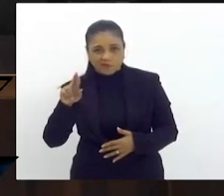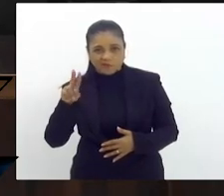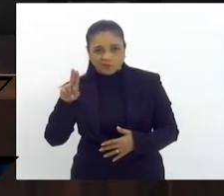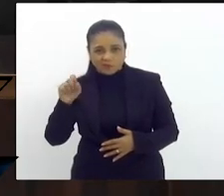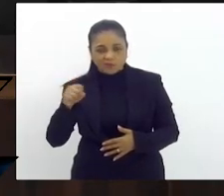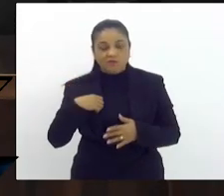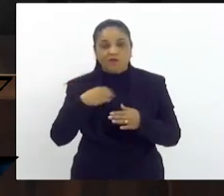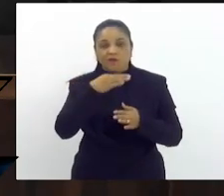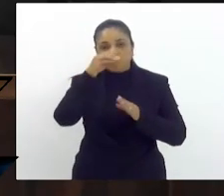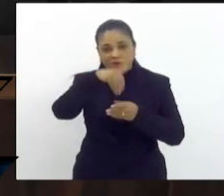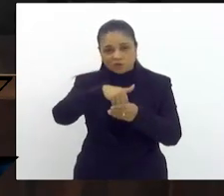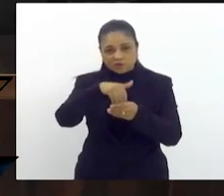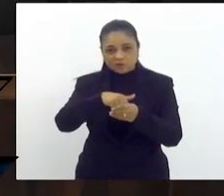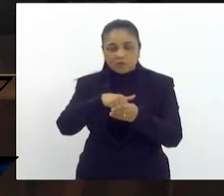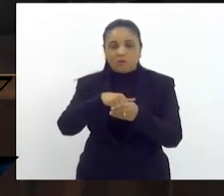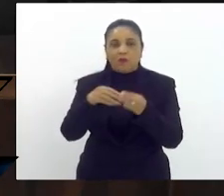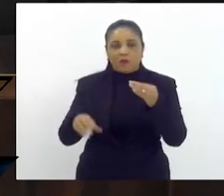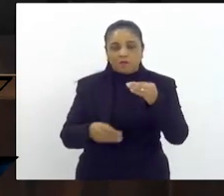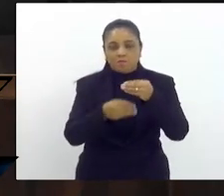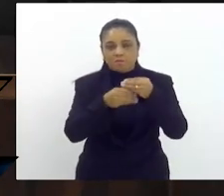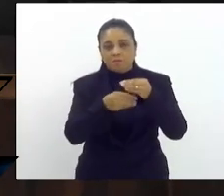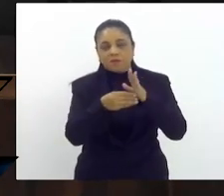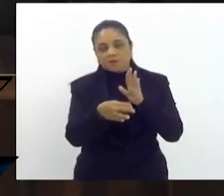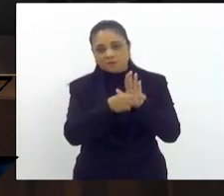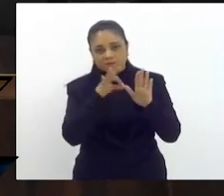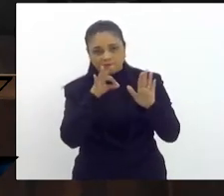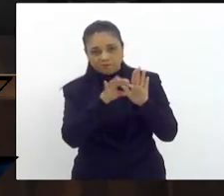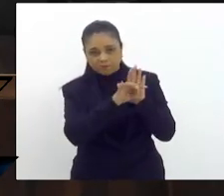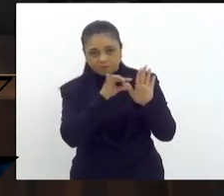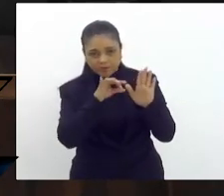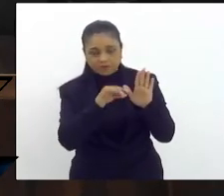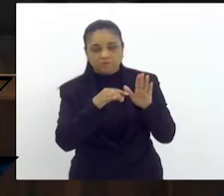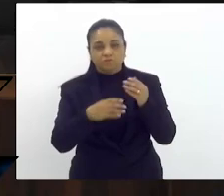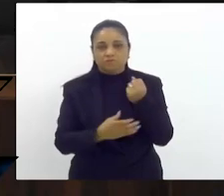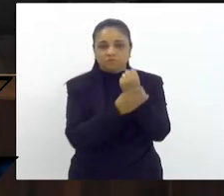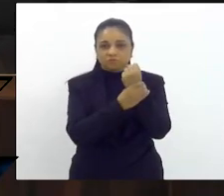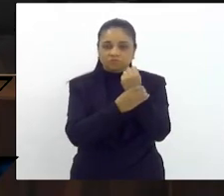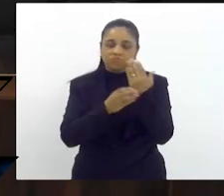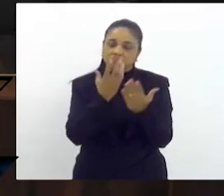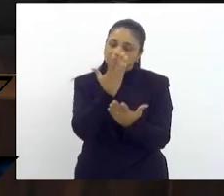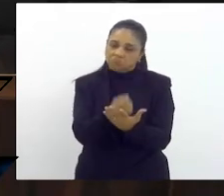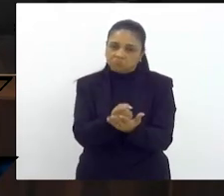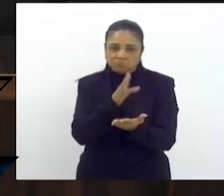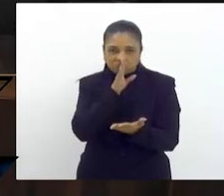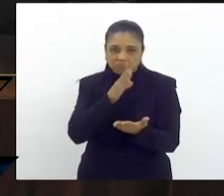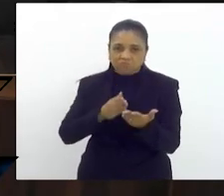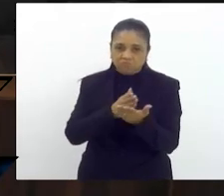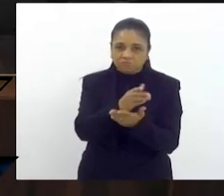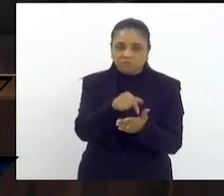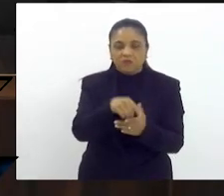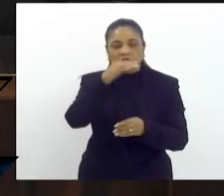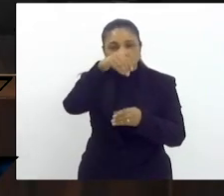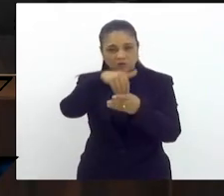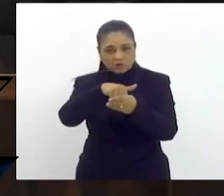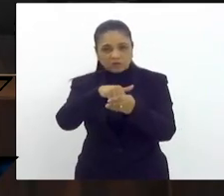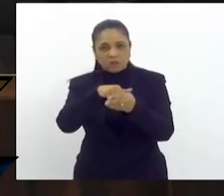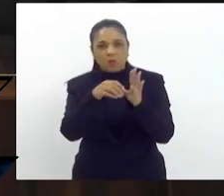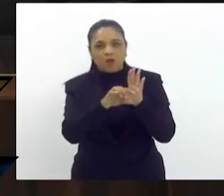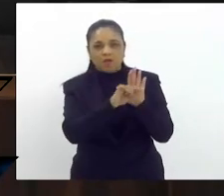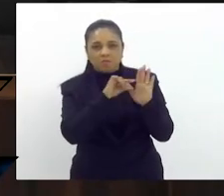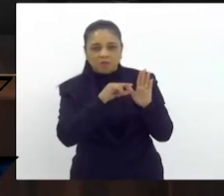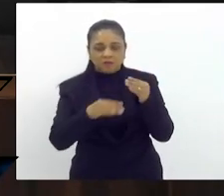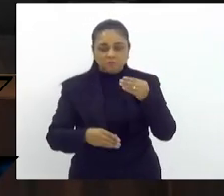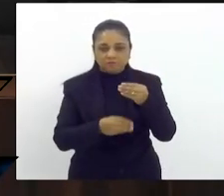emenda da comissão de segurança como estão aprovado em votação as emendas da